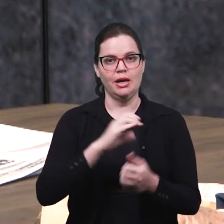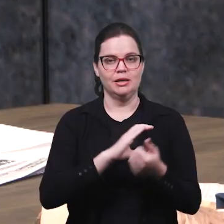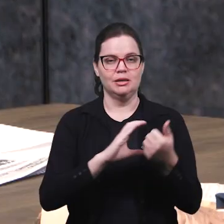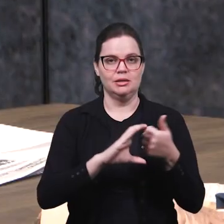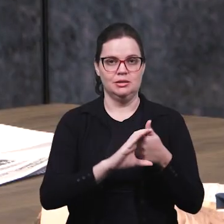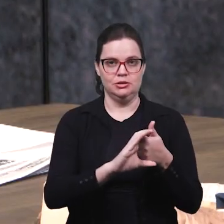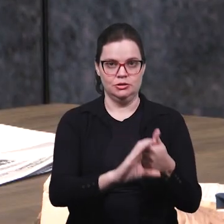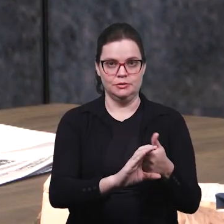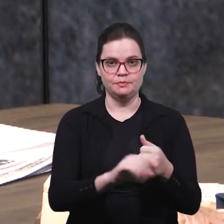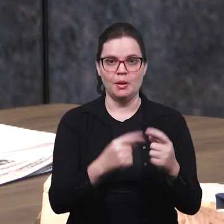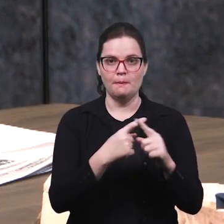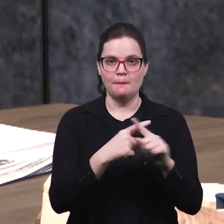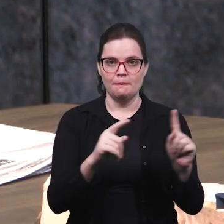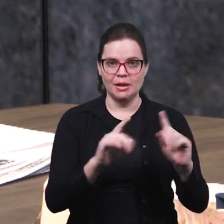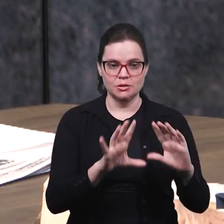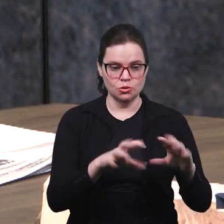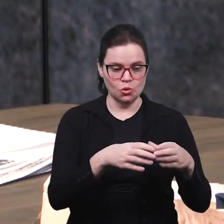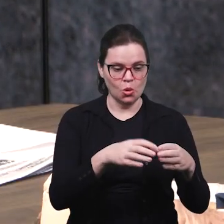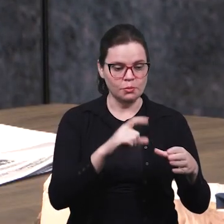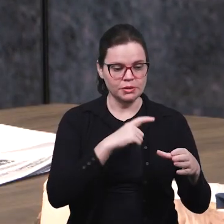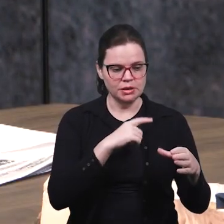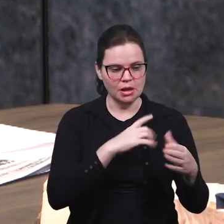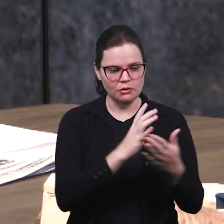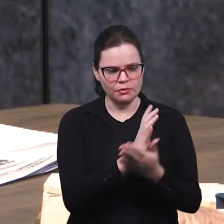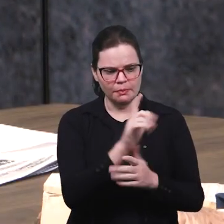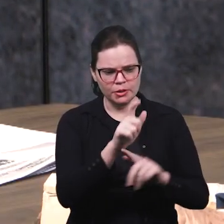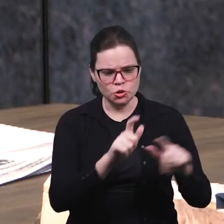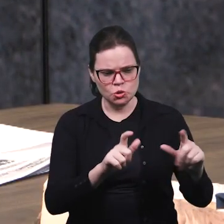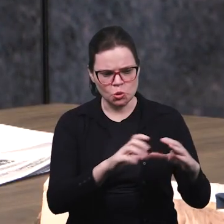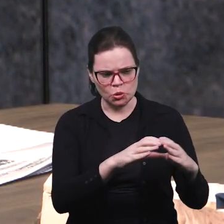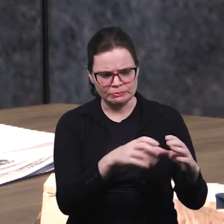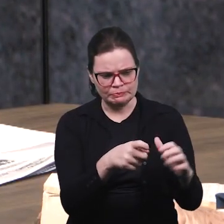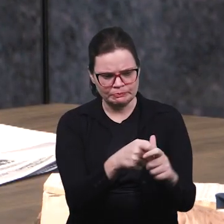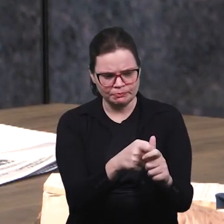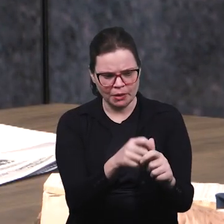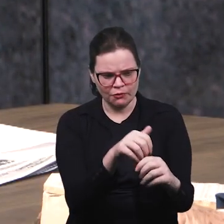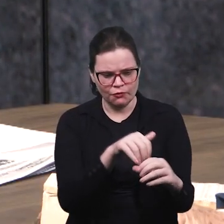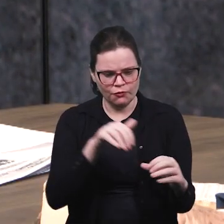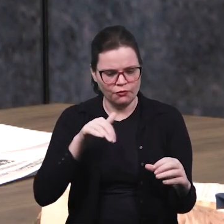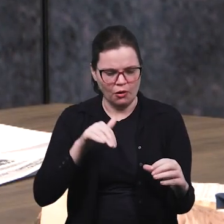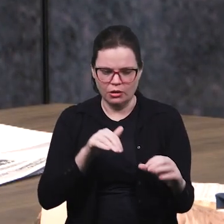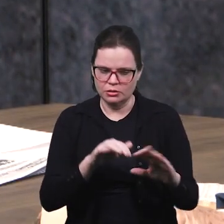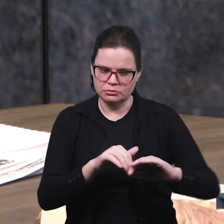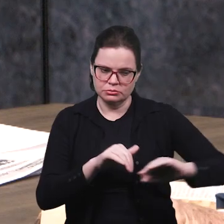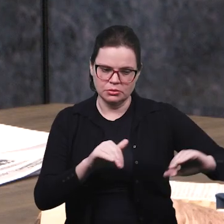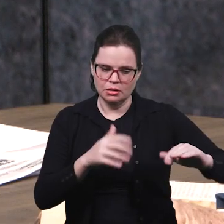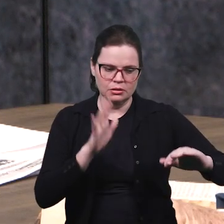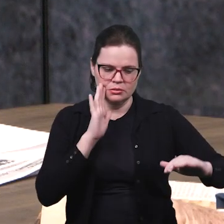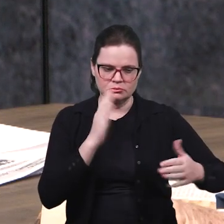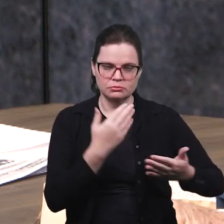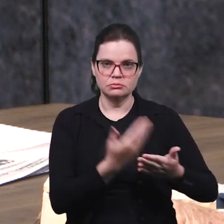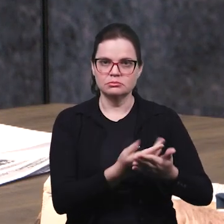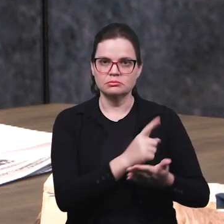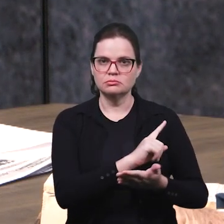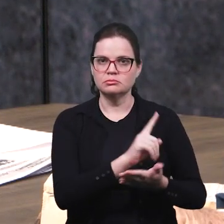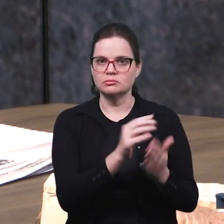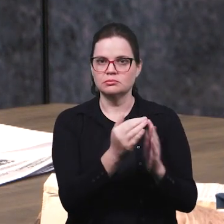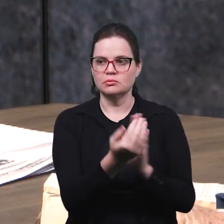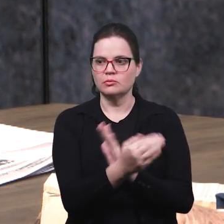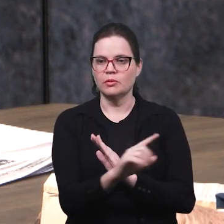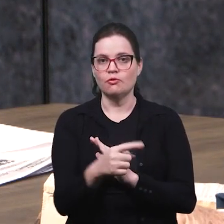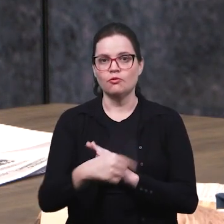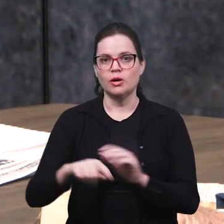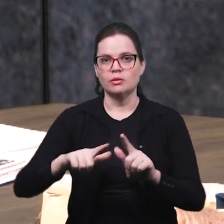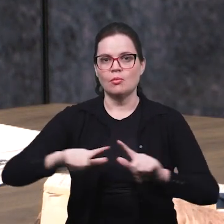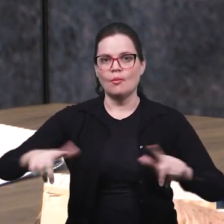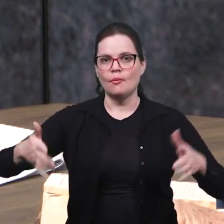se retirarem para os desertos em busca de uma separação do mundo, do século, acreditando que dessa maneira poderiam viver uma